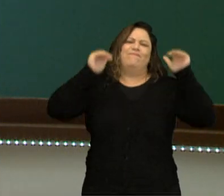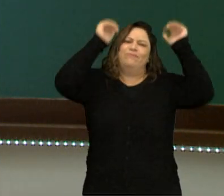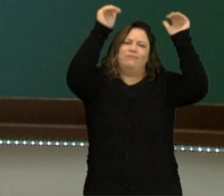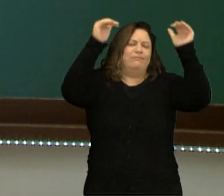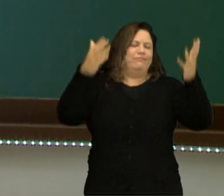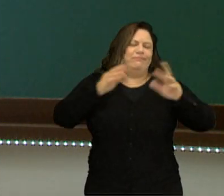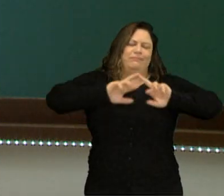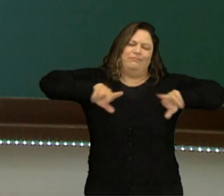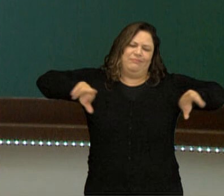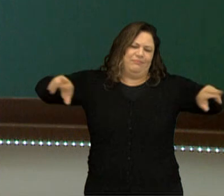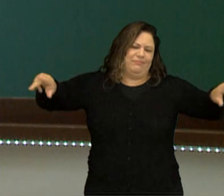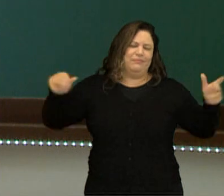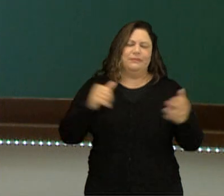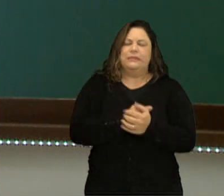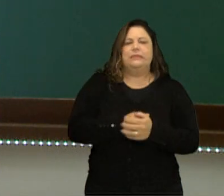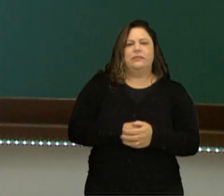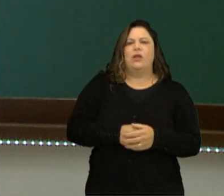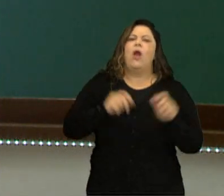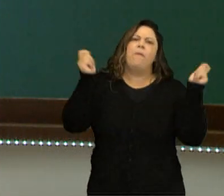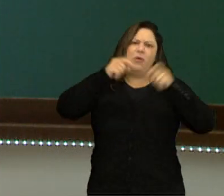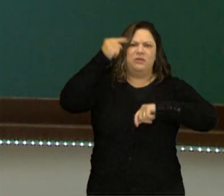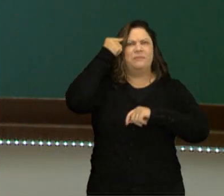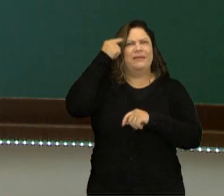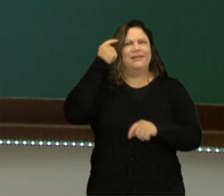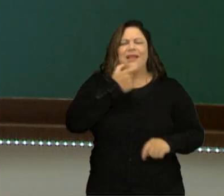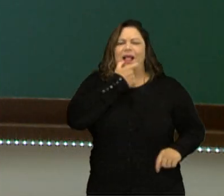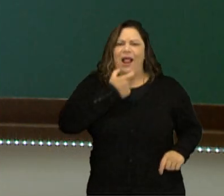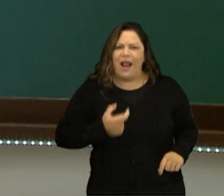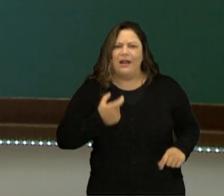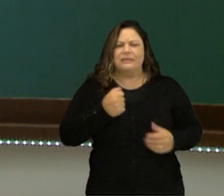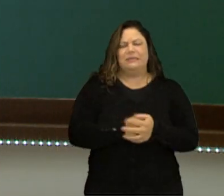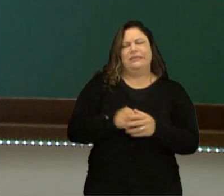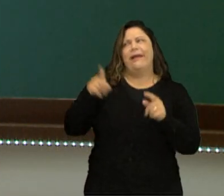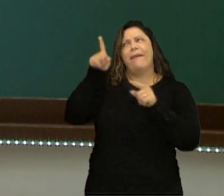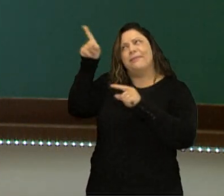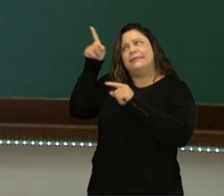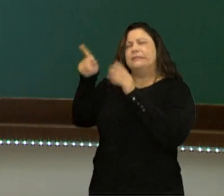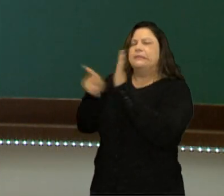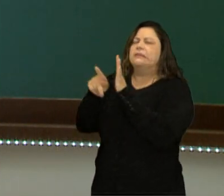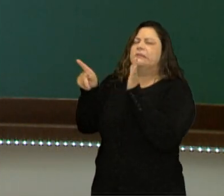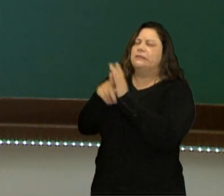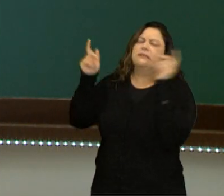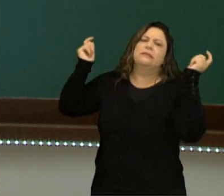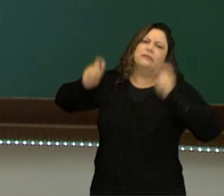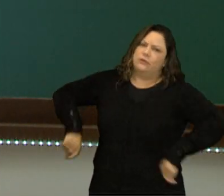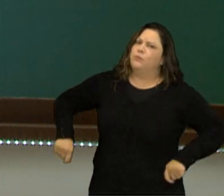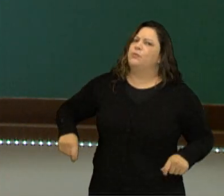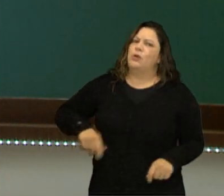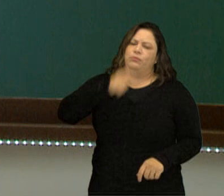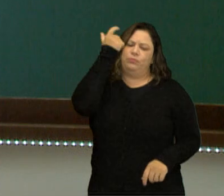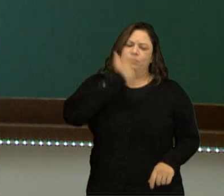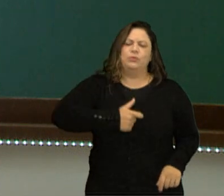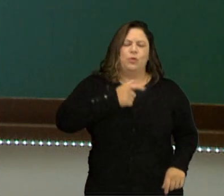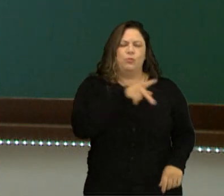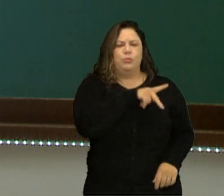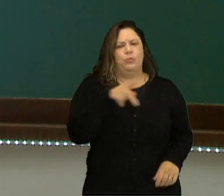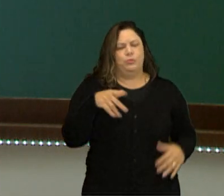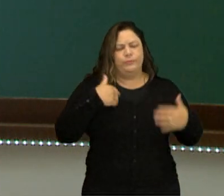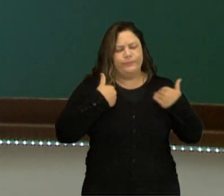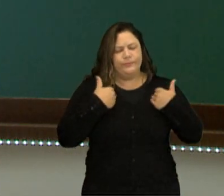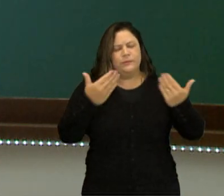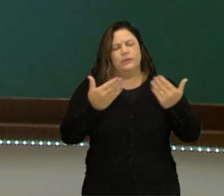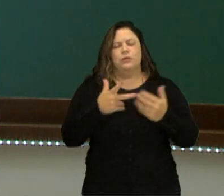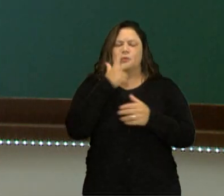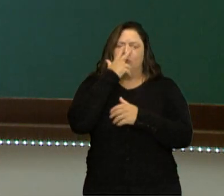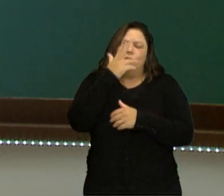em Nikola Tesla, enfim, outros cientistas. Para mim, o professor Varley, Newton foi o maior cientista que a humanidade